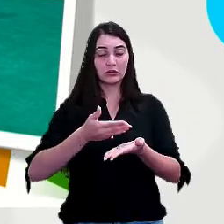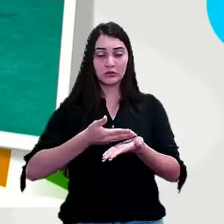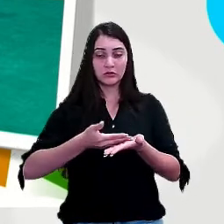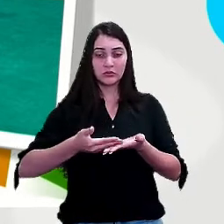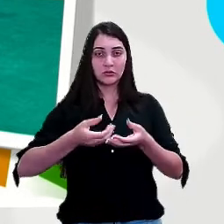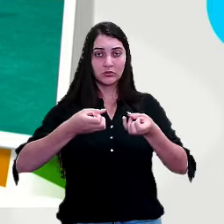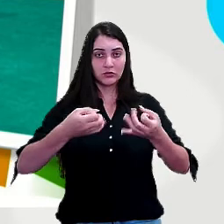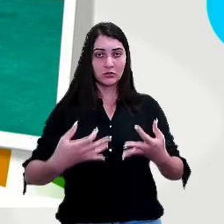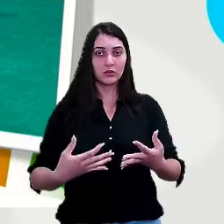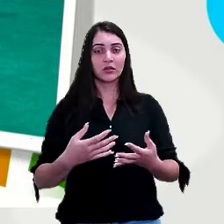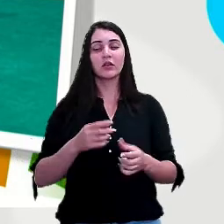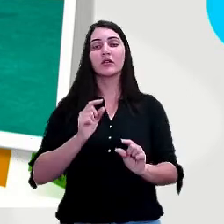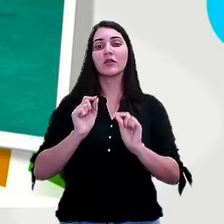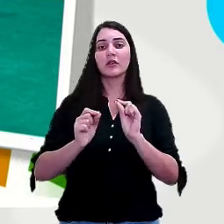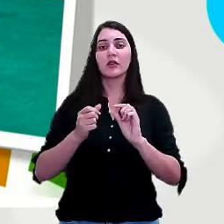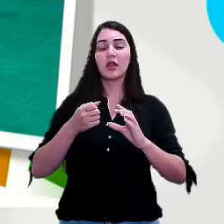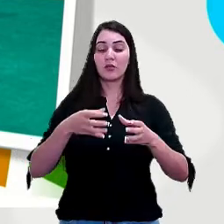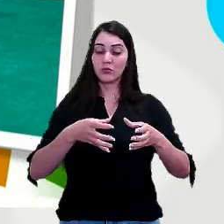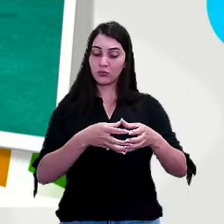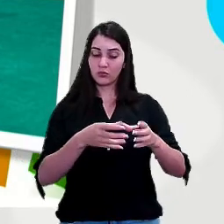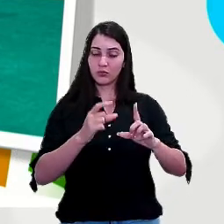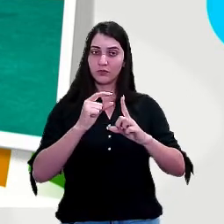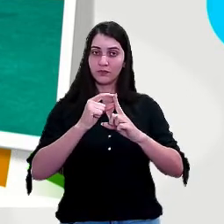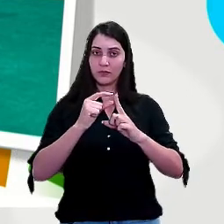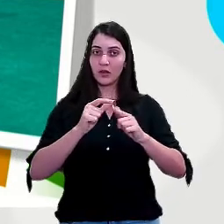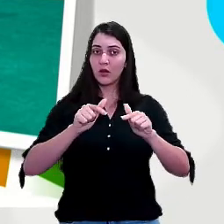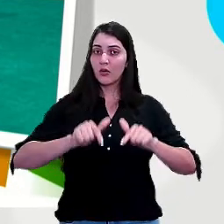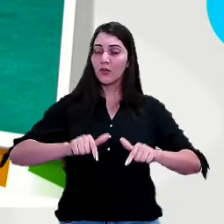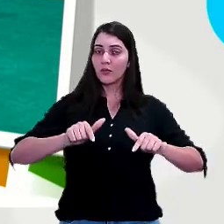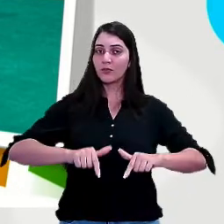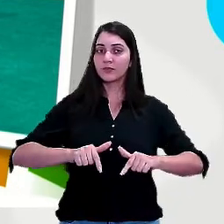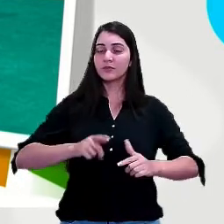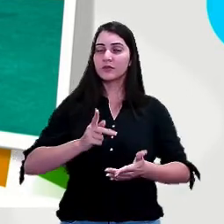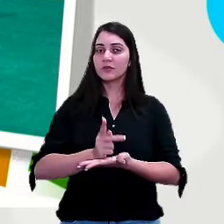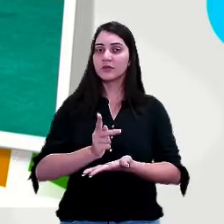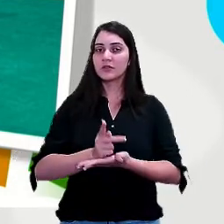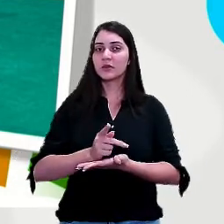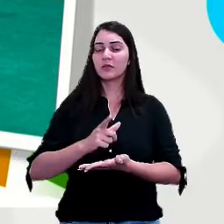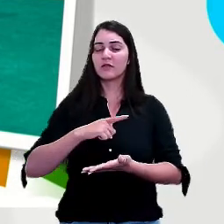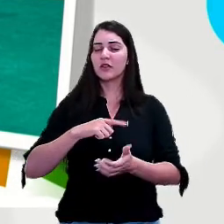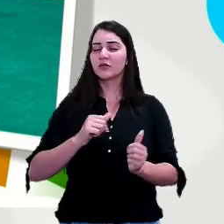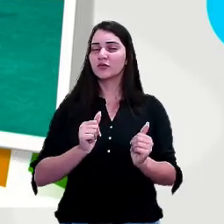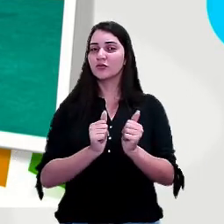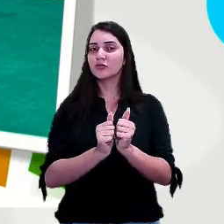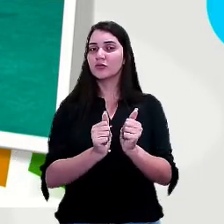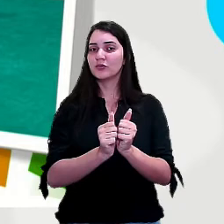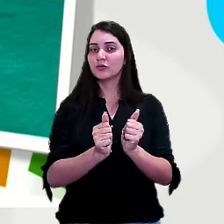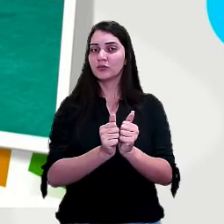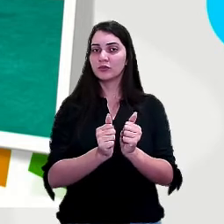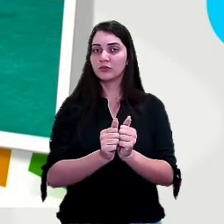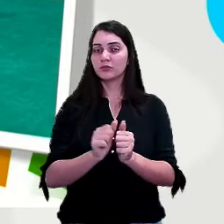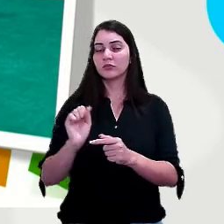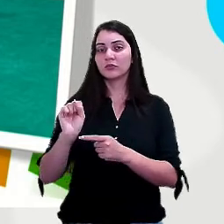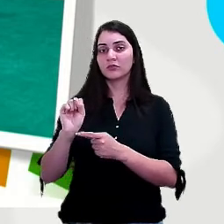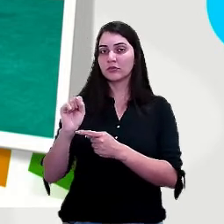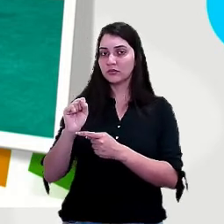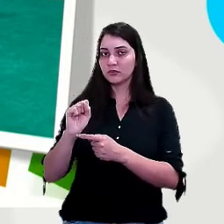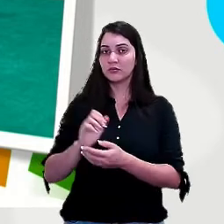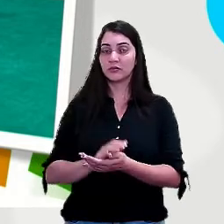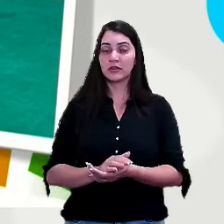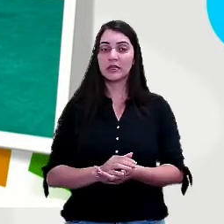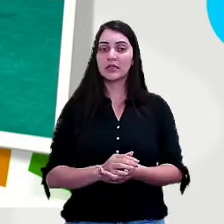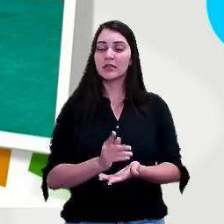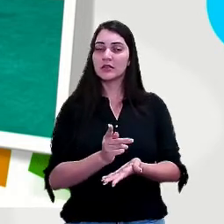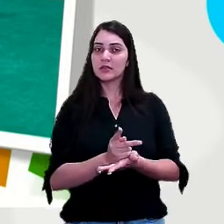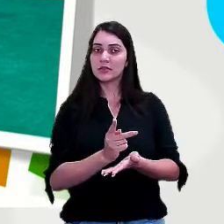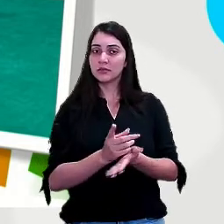Ele é uma classe de palavras onde sempre vai vir junto do substantivo.